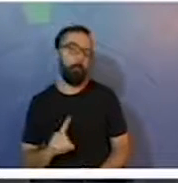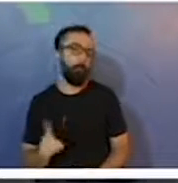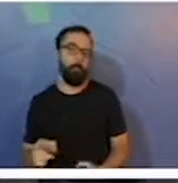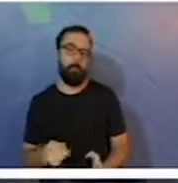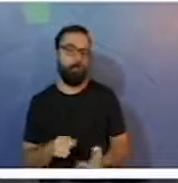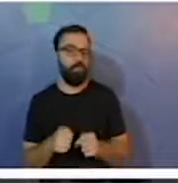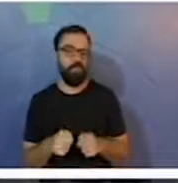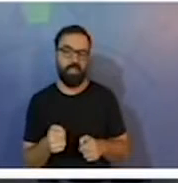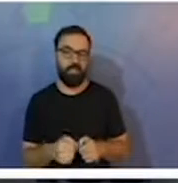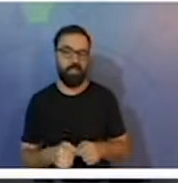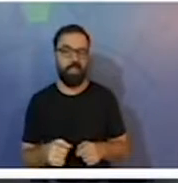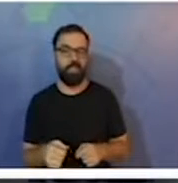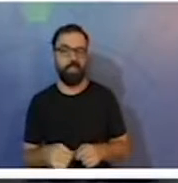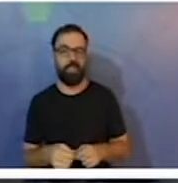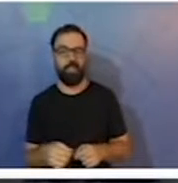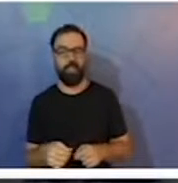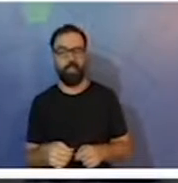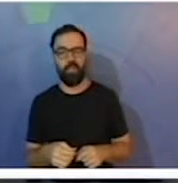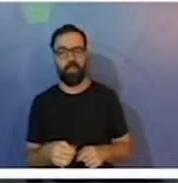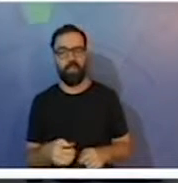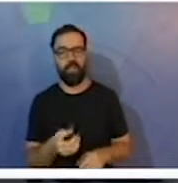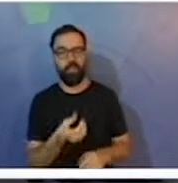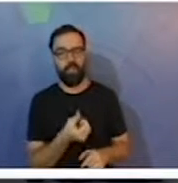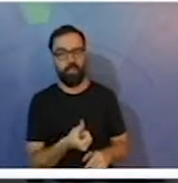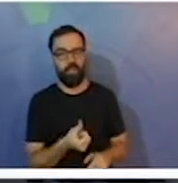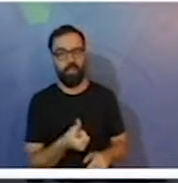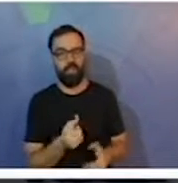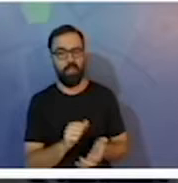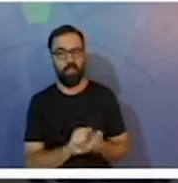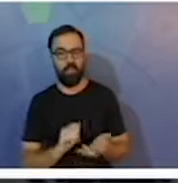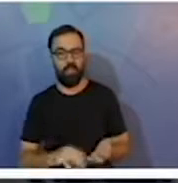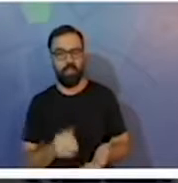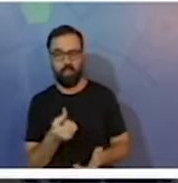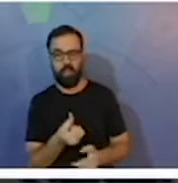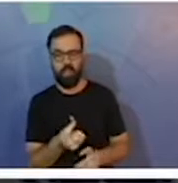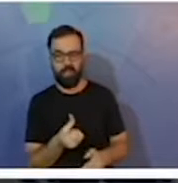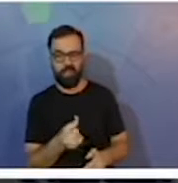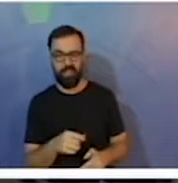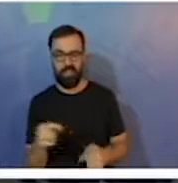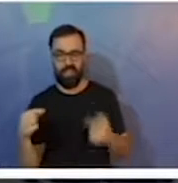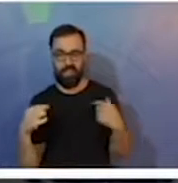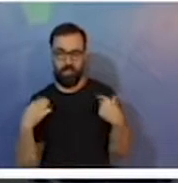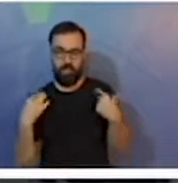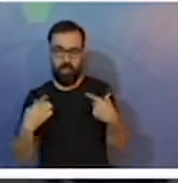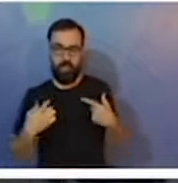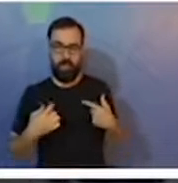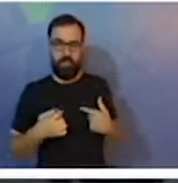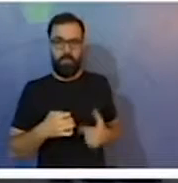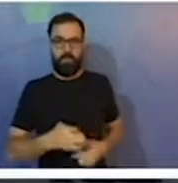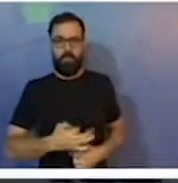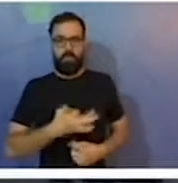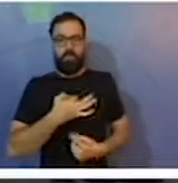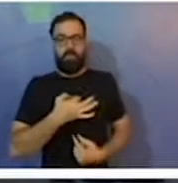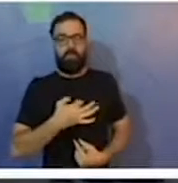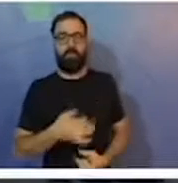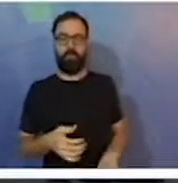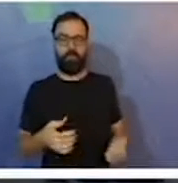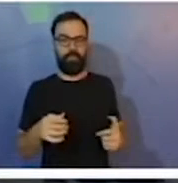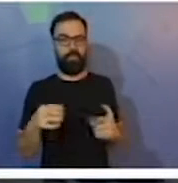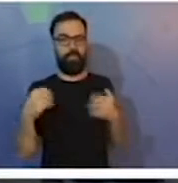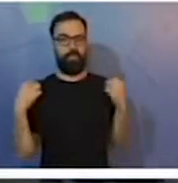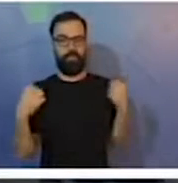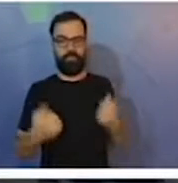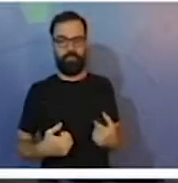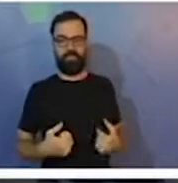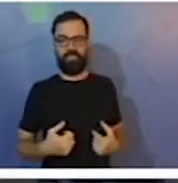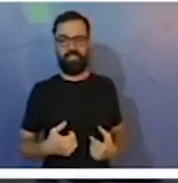os exercícios fez i-tec seu terninho já está e pronto ela me adora